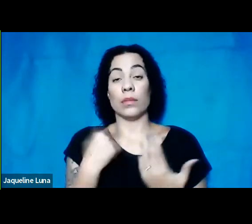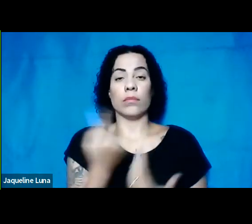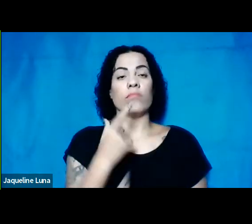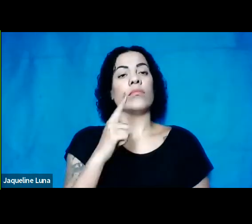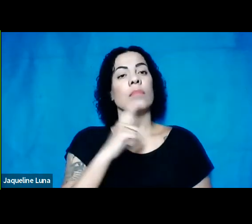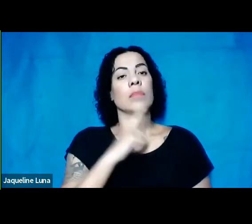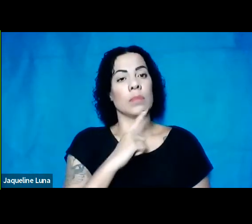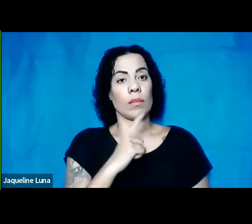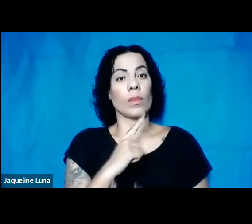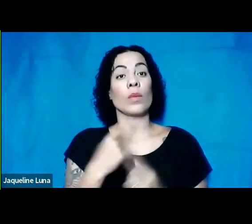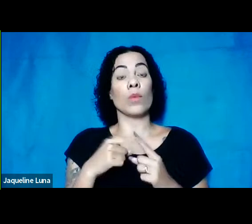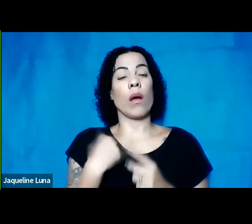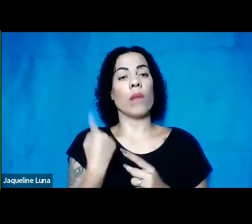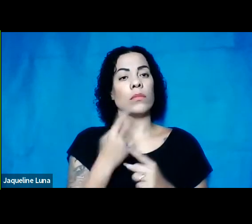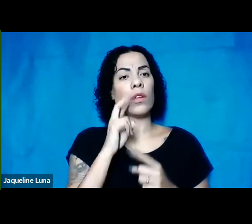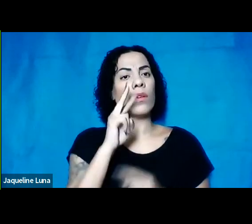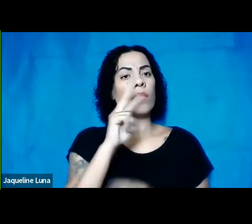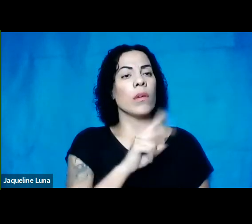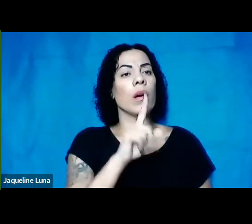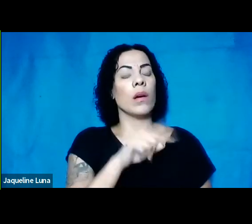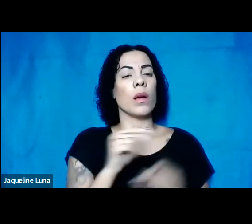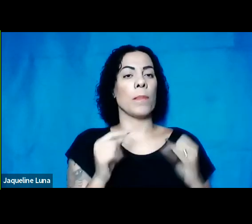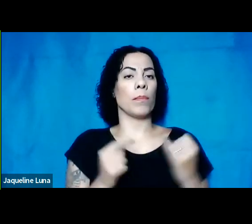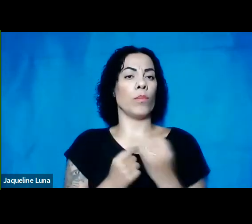gente verificou assim, a importância